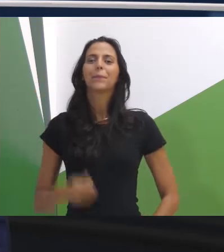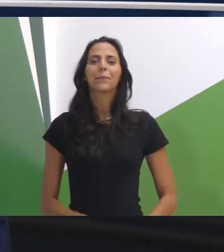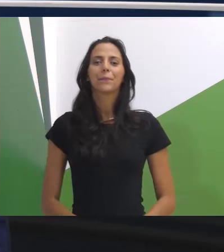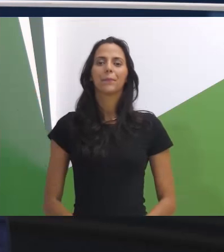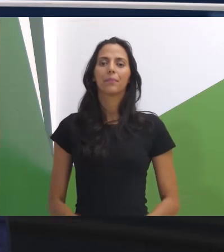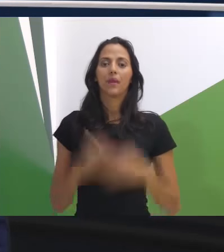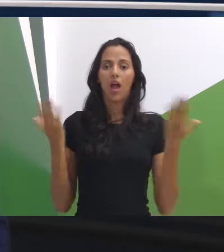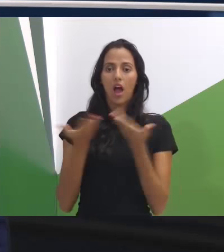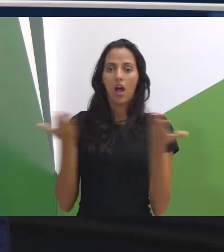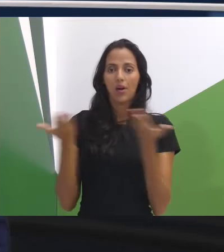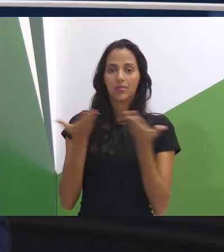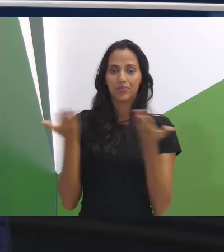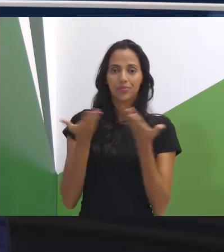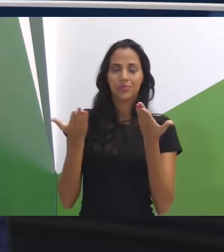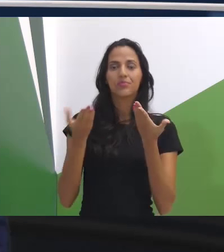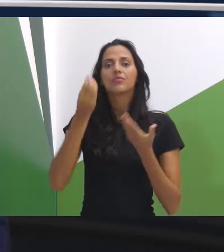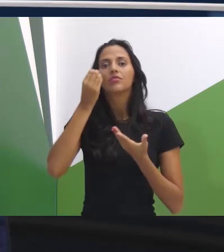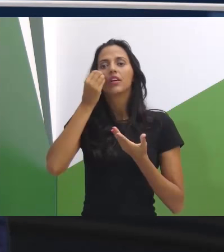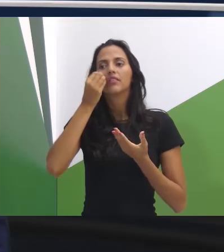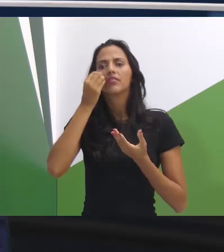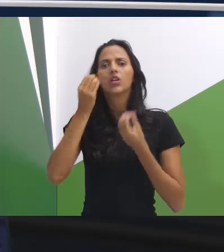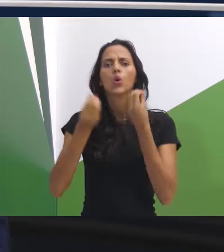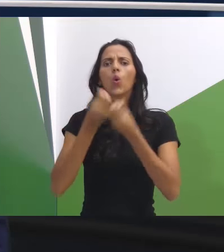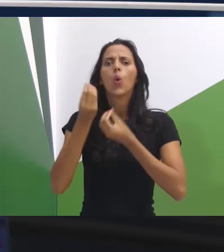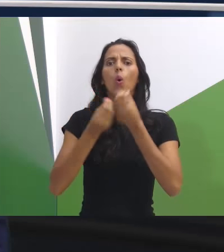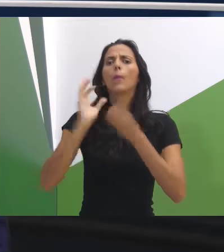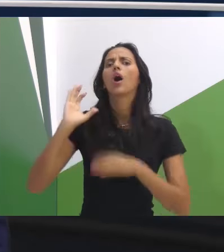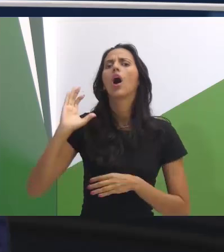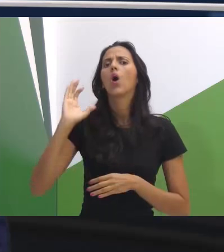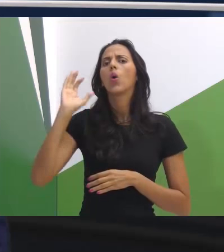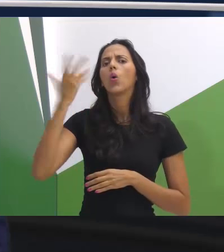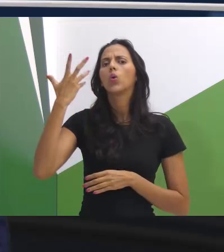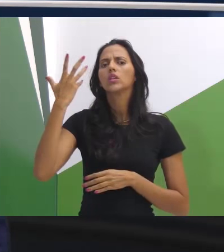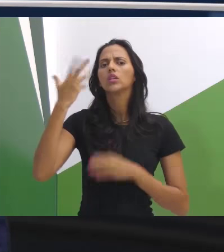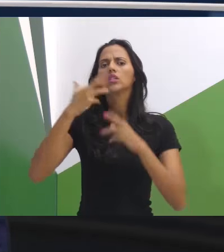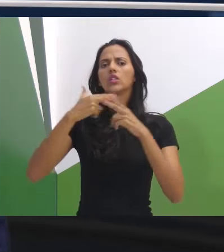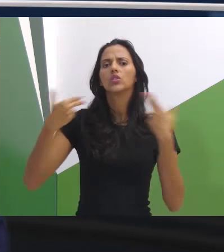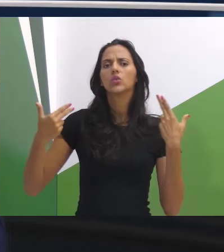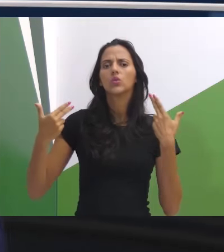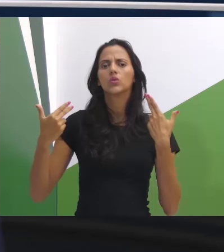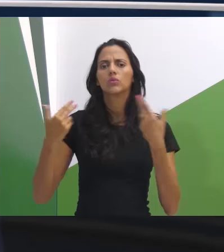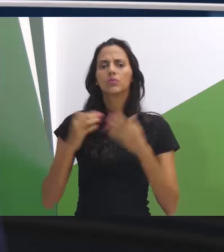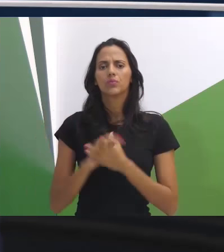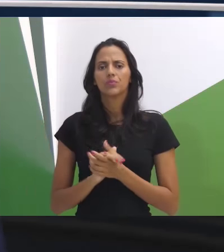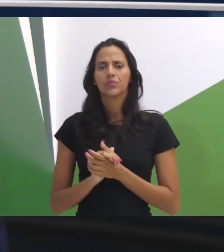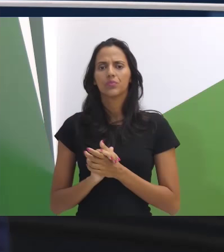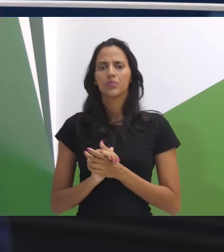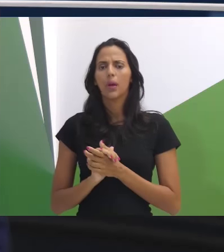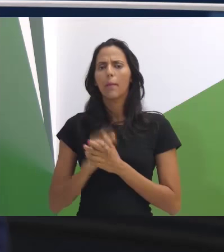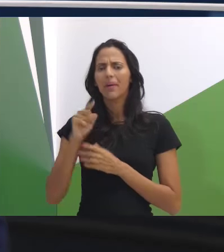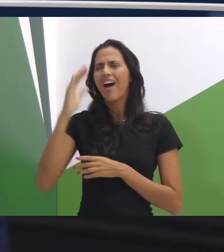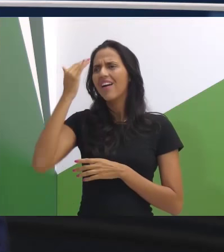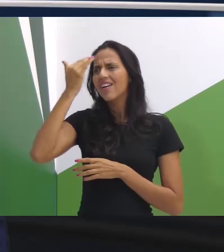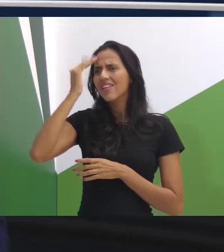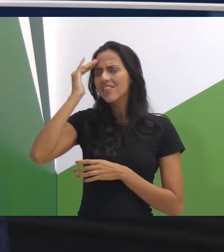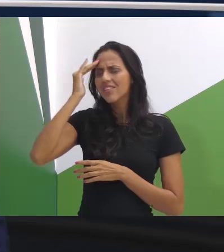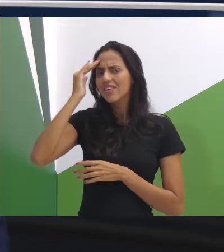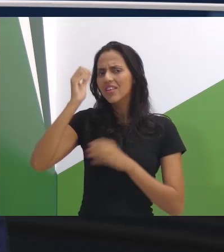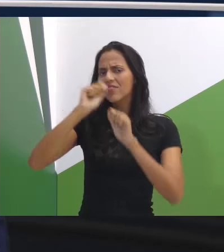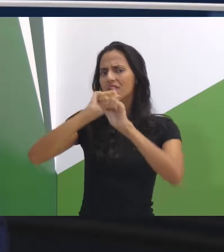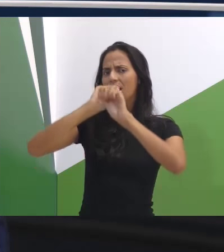ver aqui Como acontecia Esse comércio Triangular Para que vocês Possam entender melhor